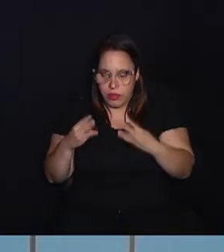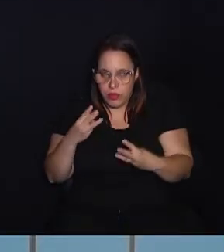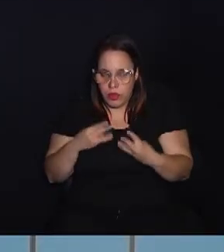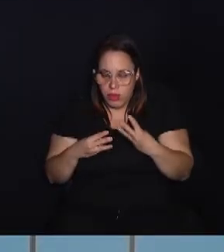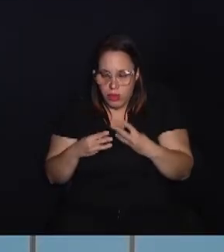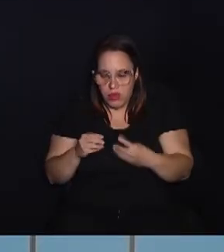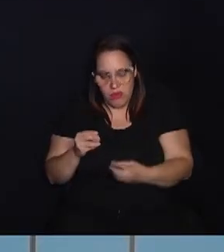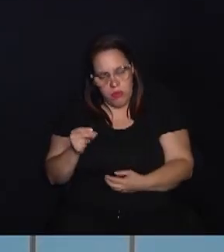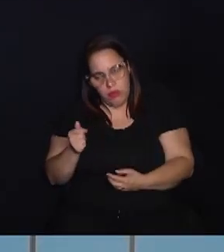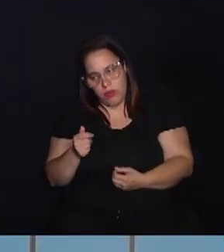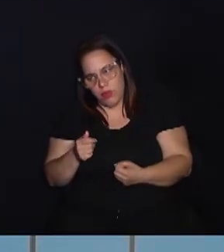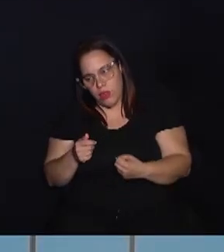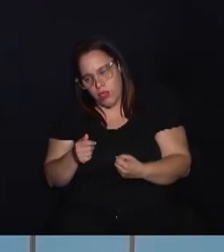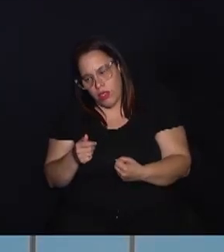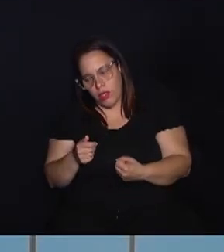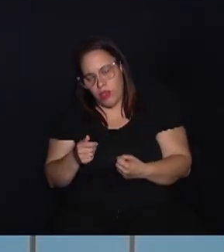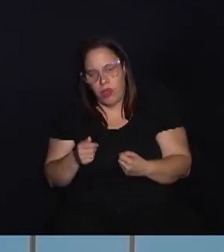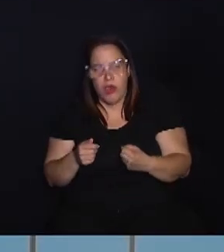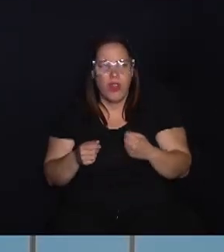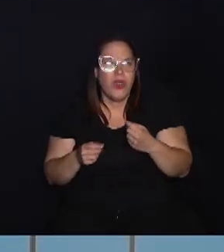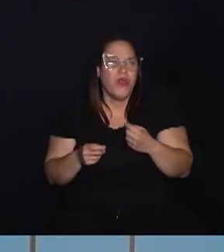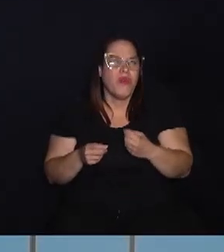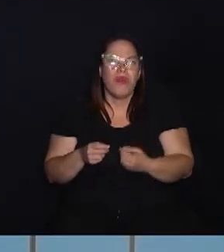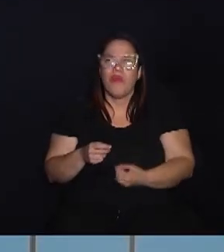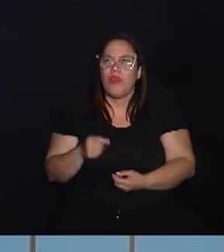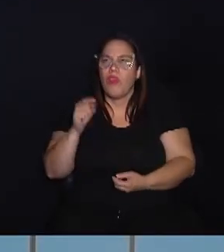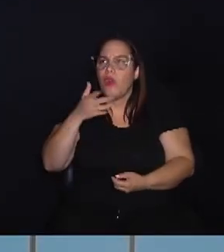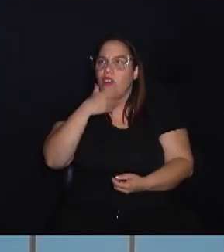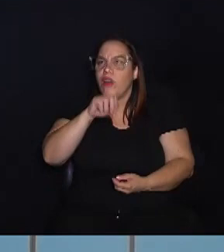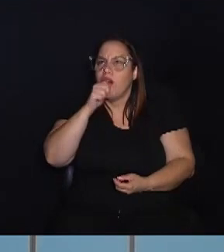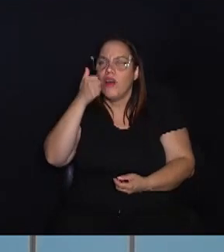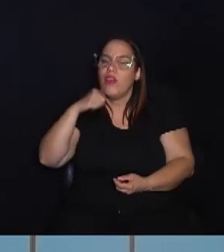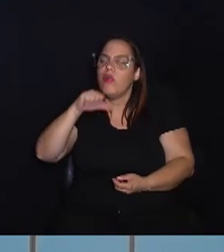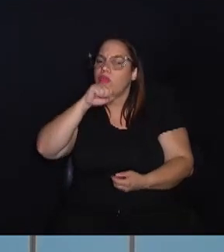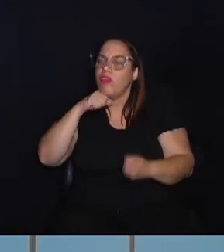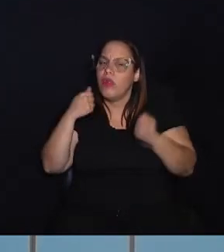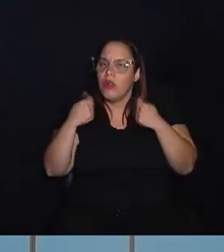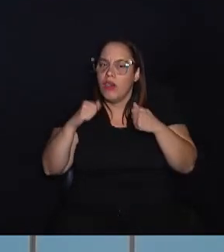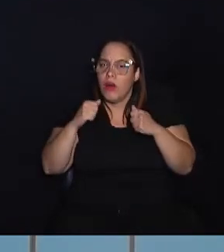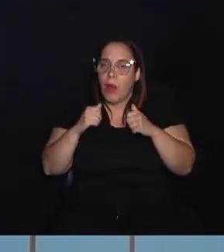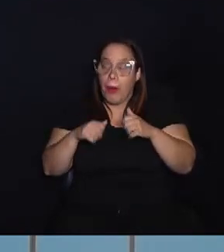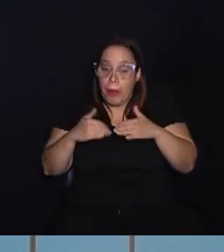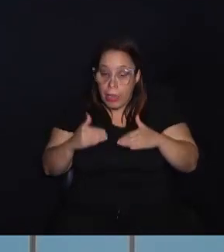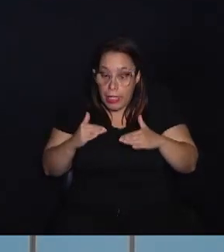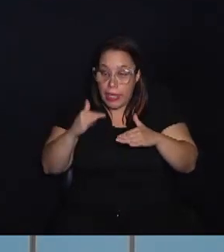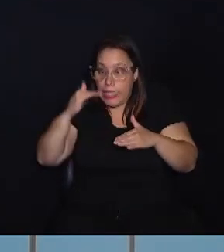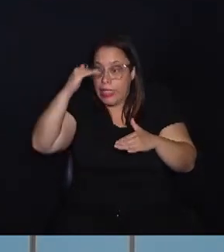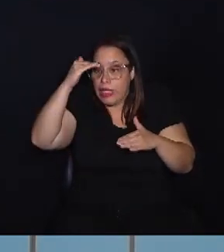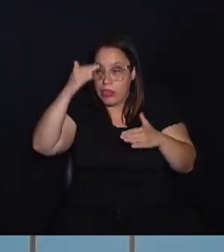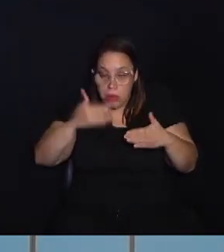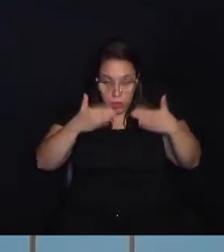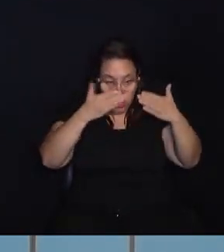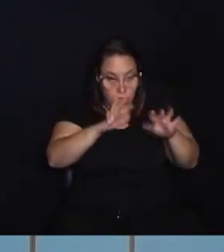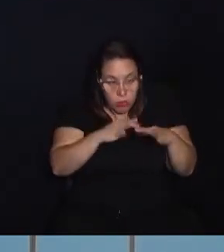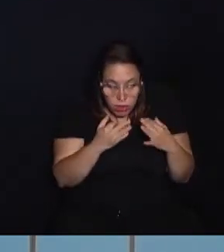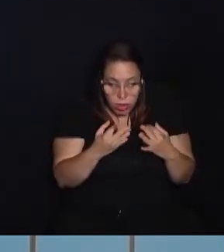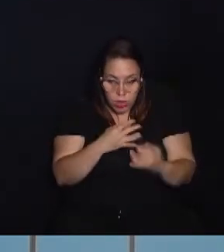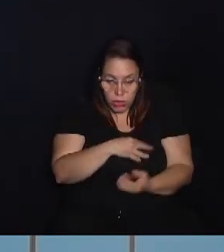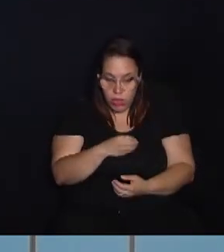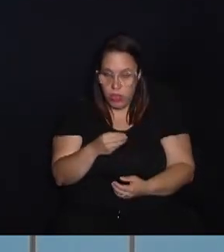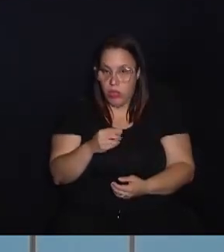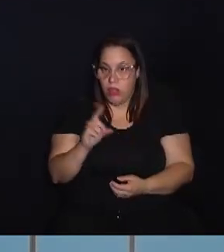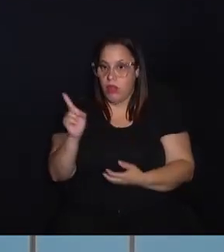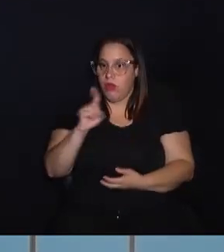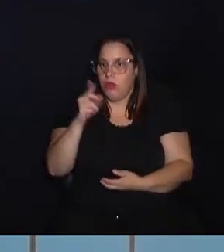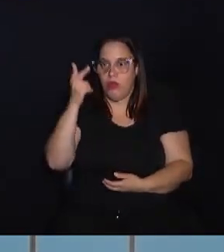nada mais é do que uma habilidade que você, como pai e mãe, precisa desenvolver para lidar com seus filhos. Não é uma